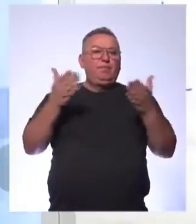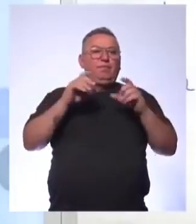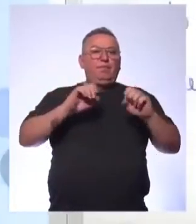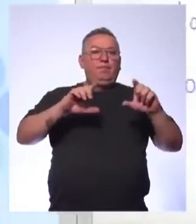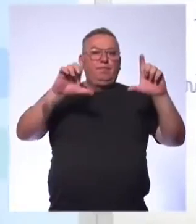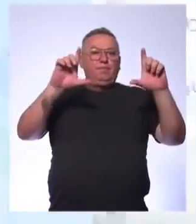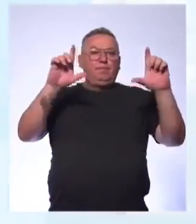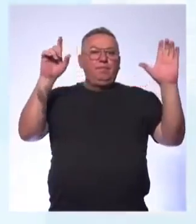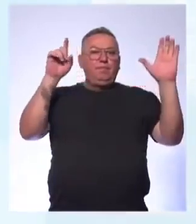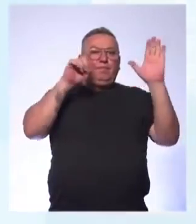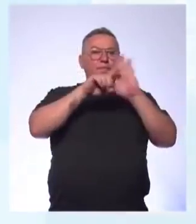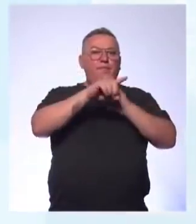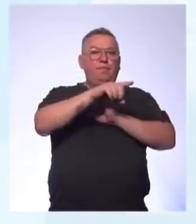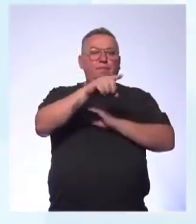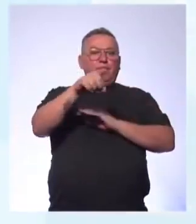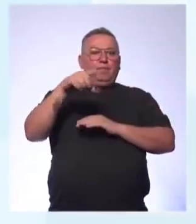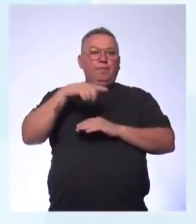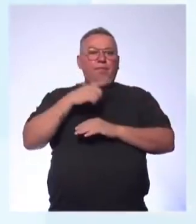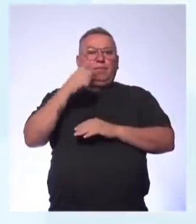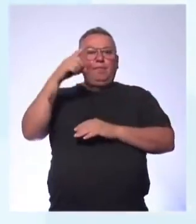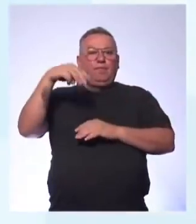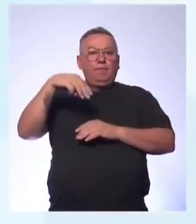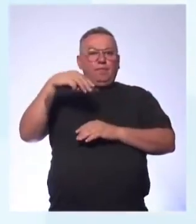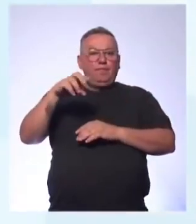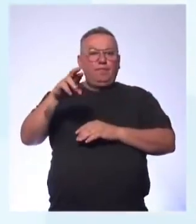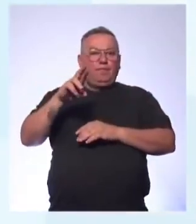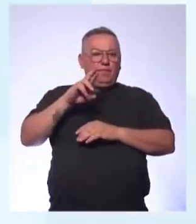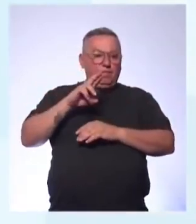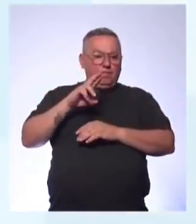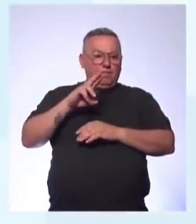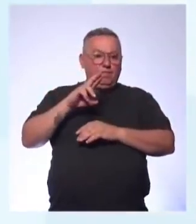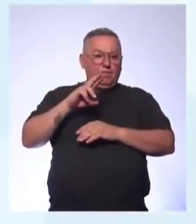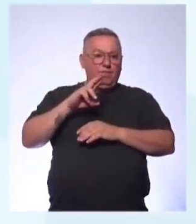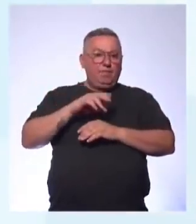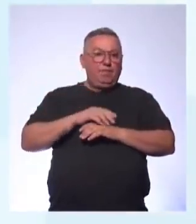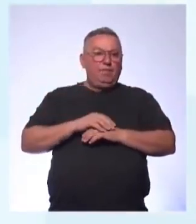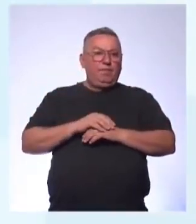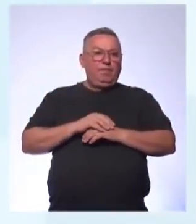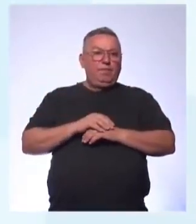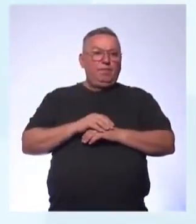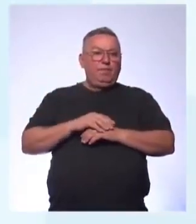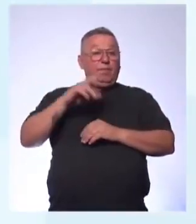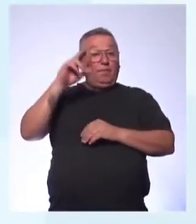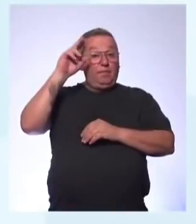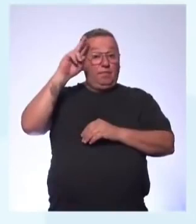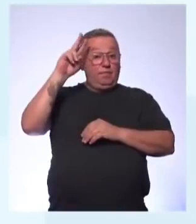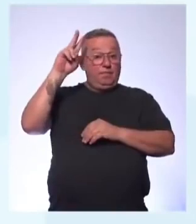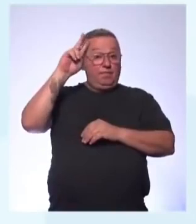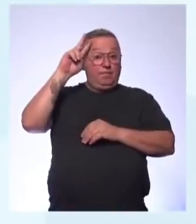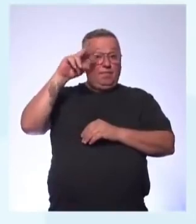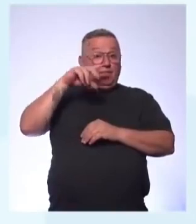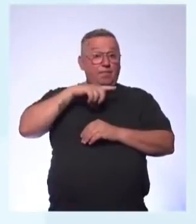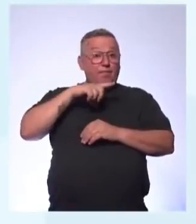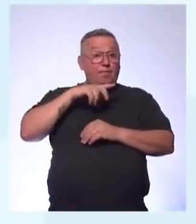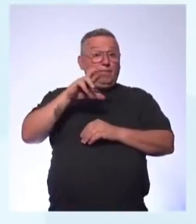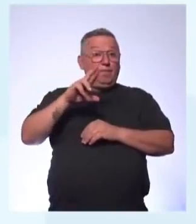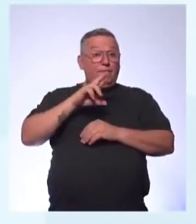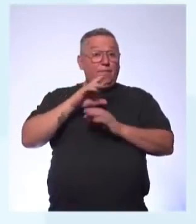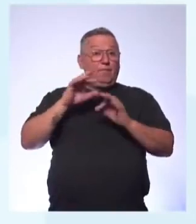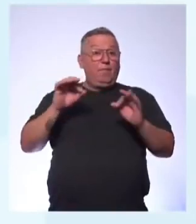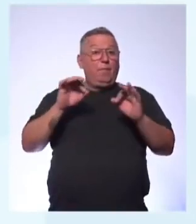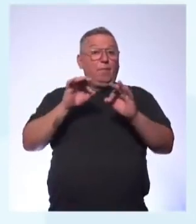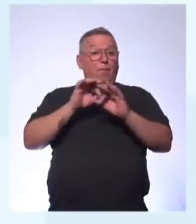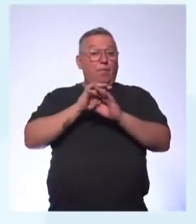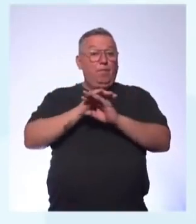uma pergunta, que vocês terão 1 minuto para responder essa pergunta lá no chat. Lembrando que tem que ser resposta